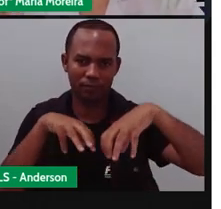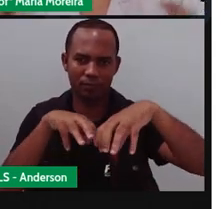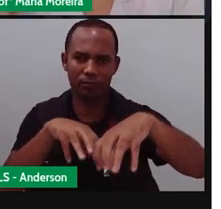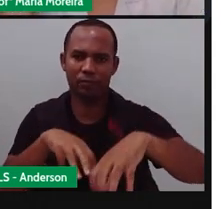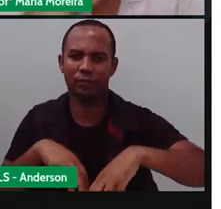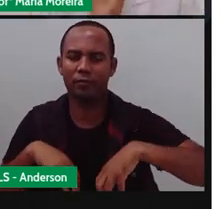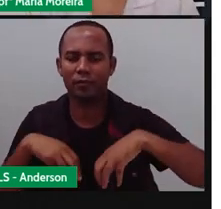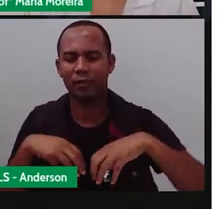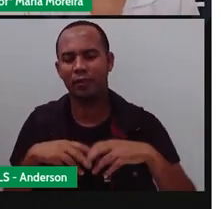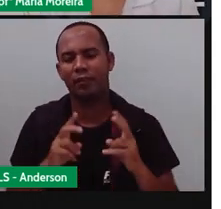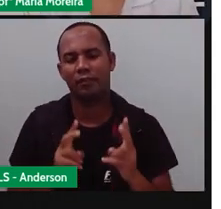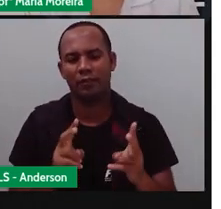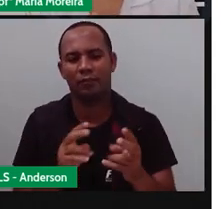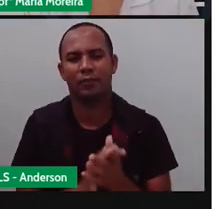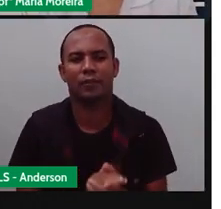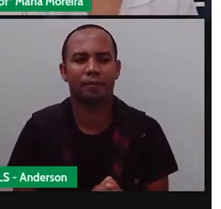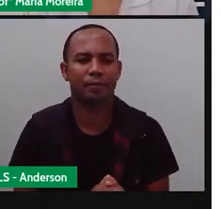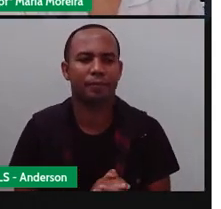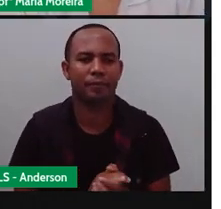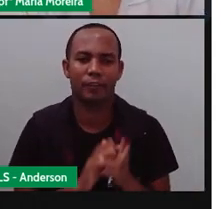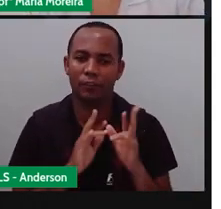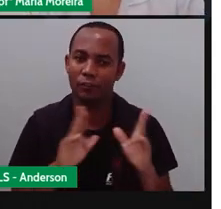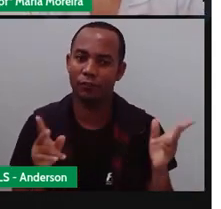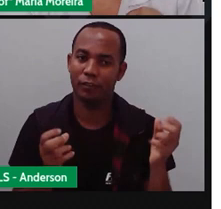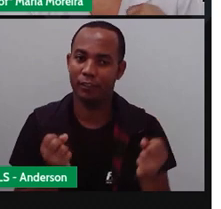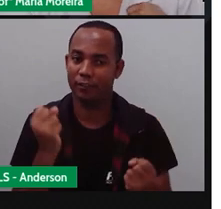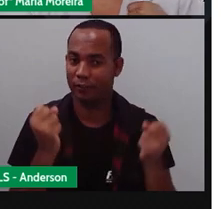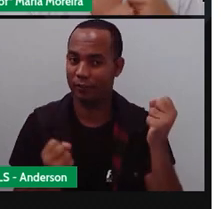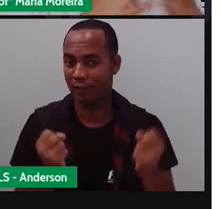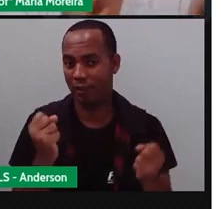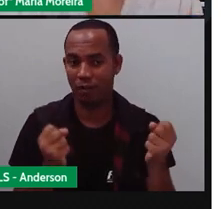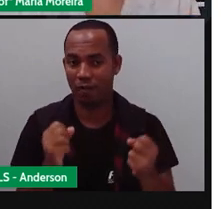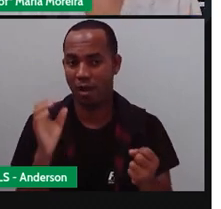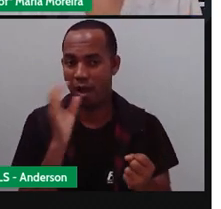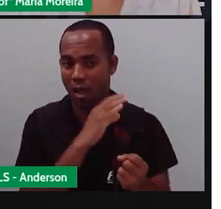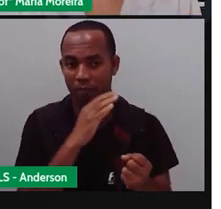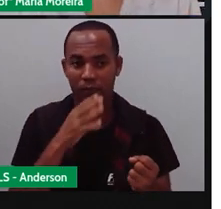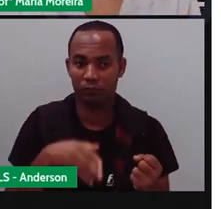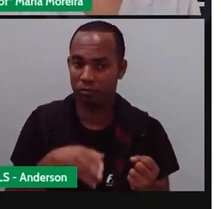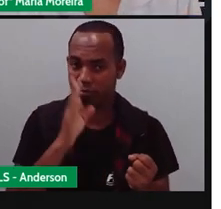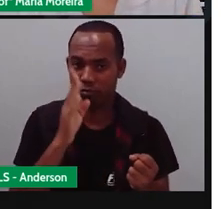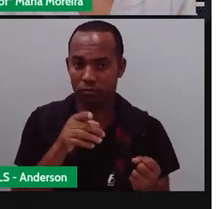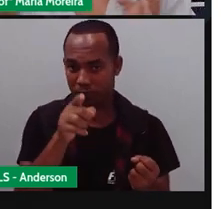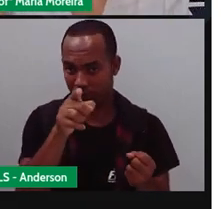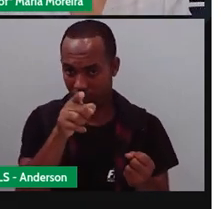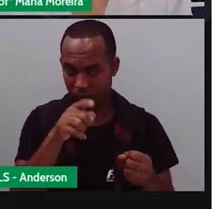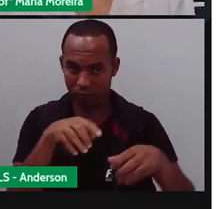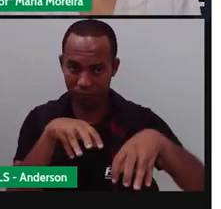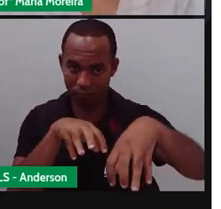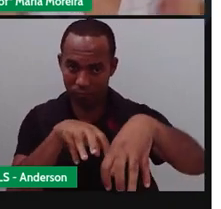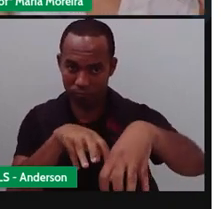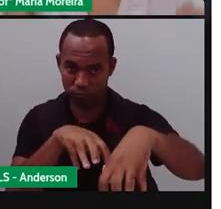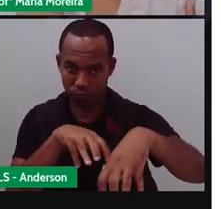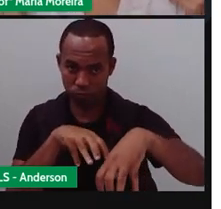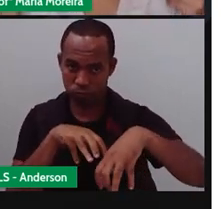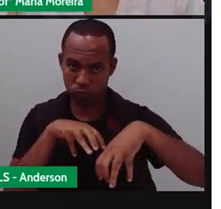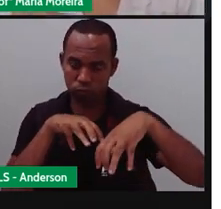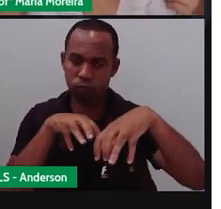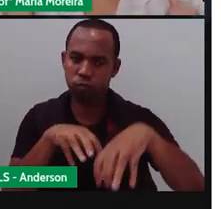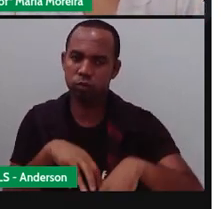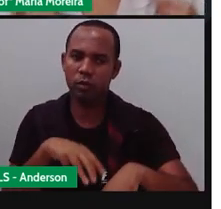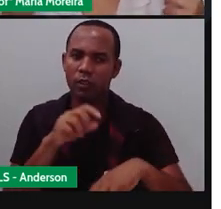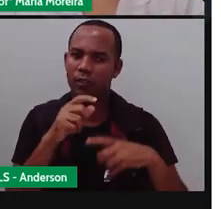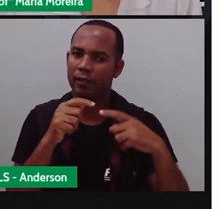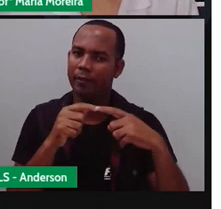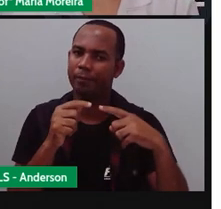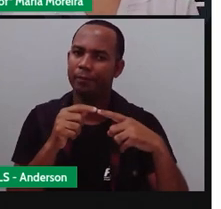então entre um trator e um carro de passeio então por exemplo um um gol é isso entre um trator e um obviamente que